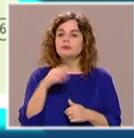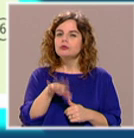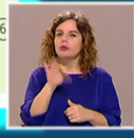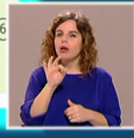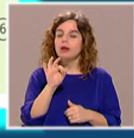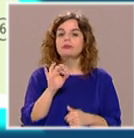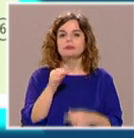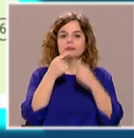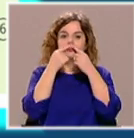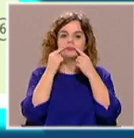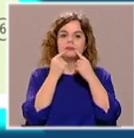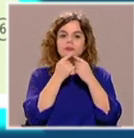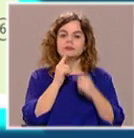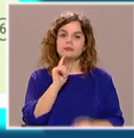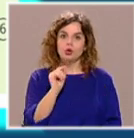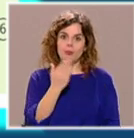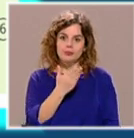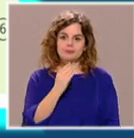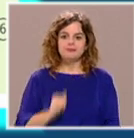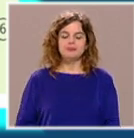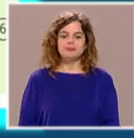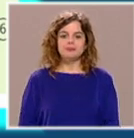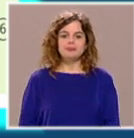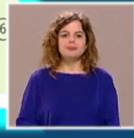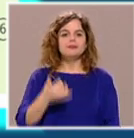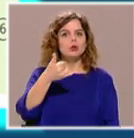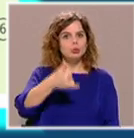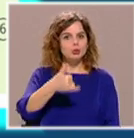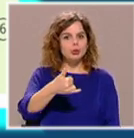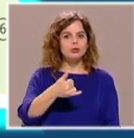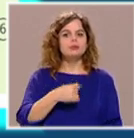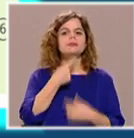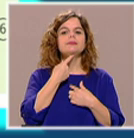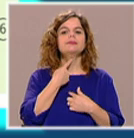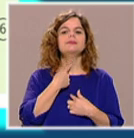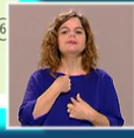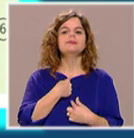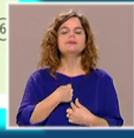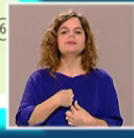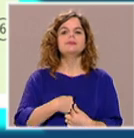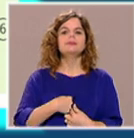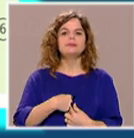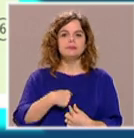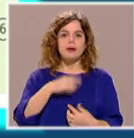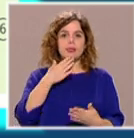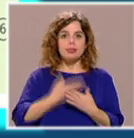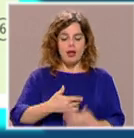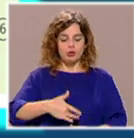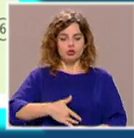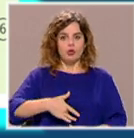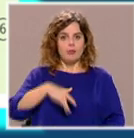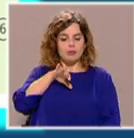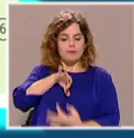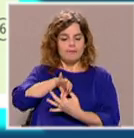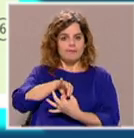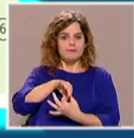aqui a boca. Depois, com o número 2, temos então aquele tubo que faz a ligação ao estômago, portanto é o